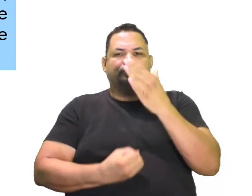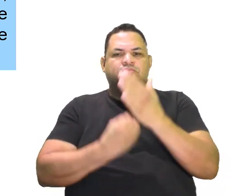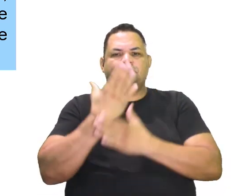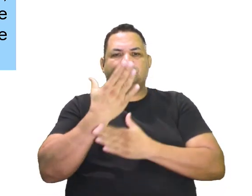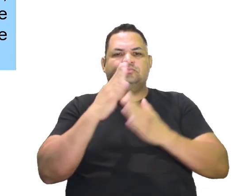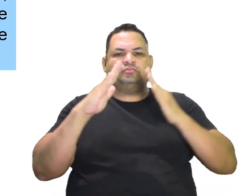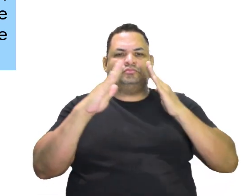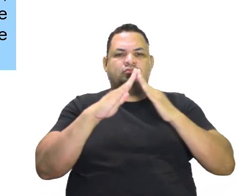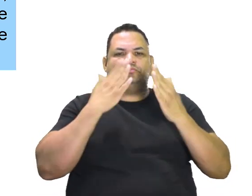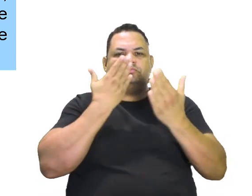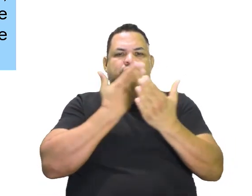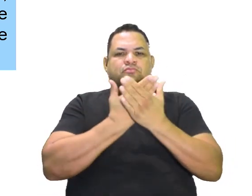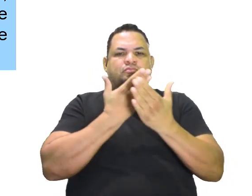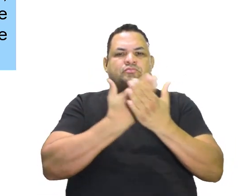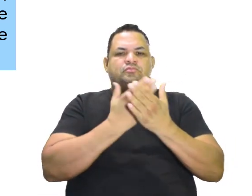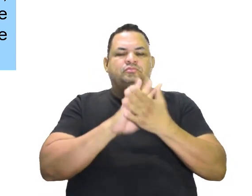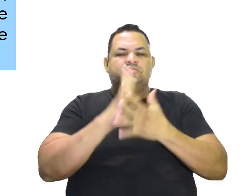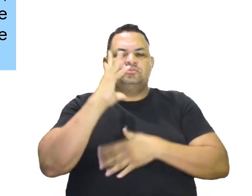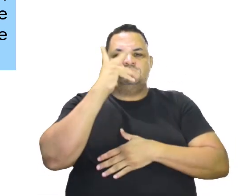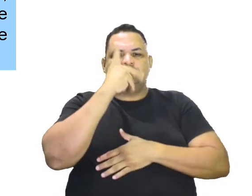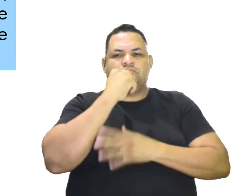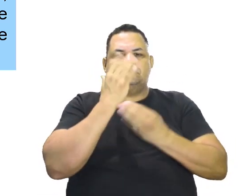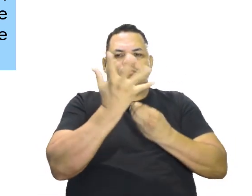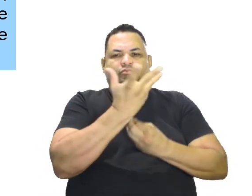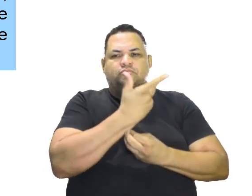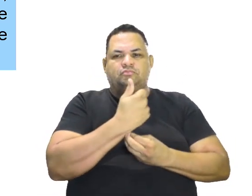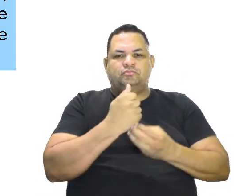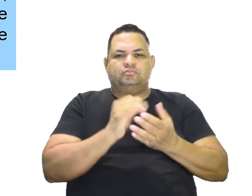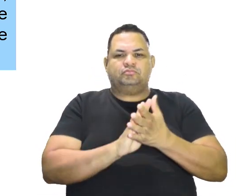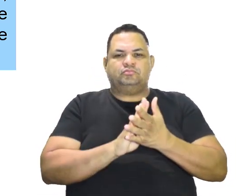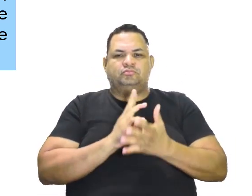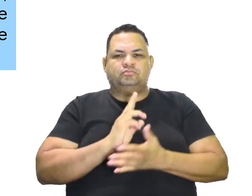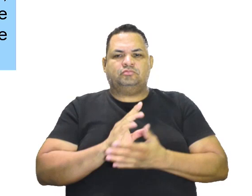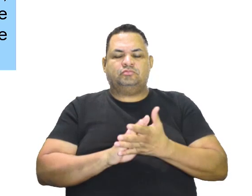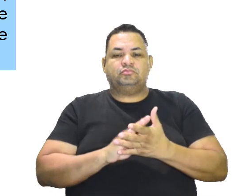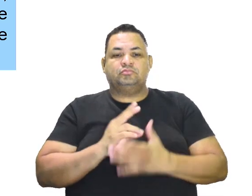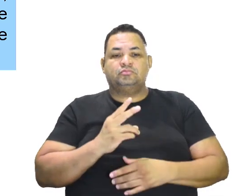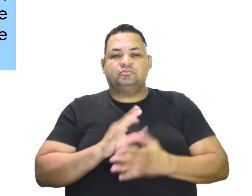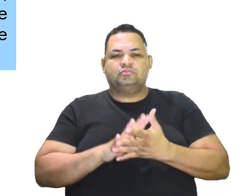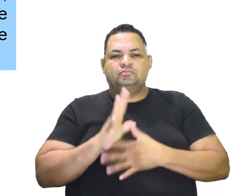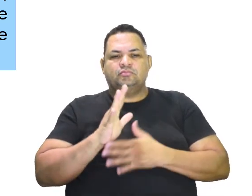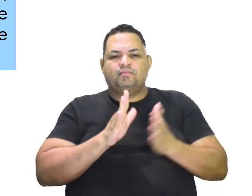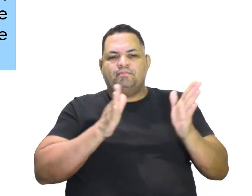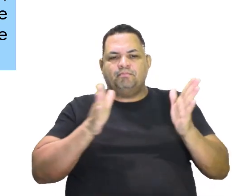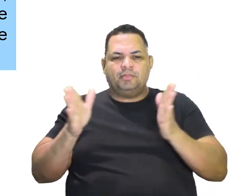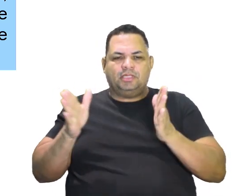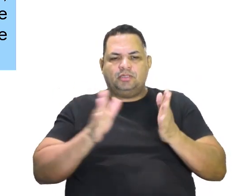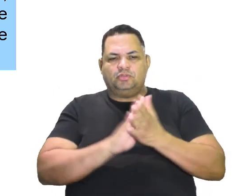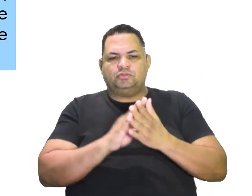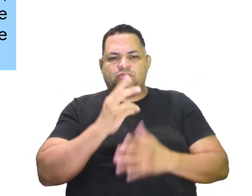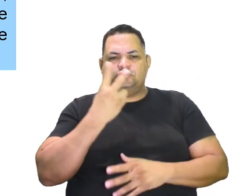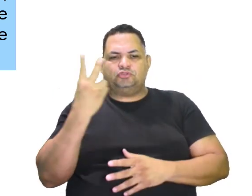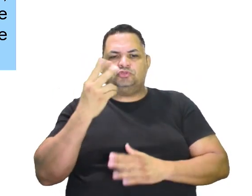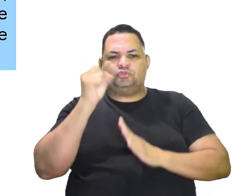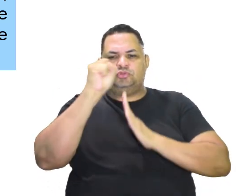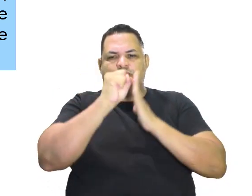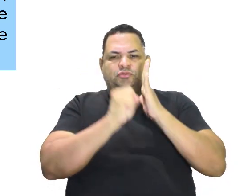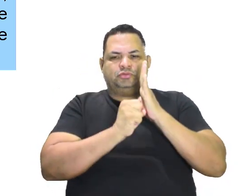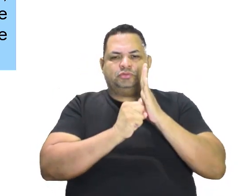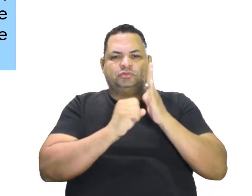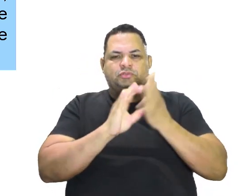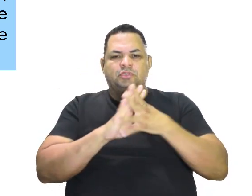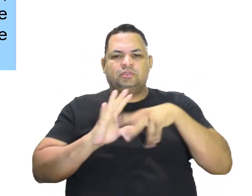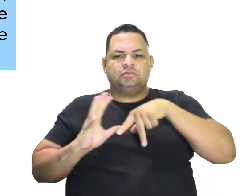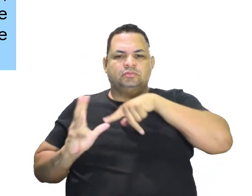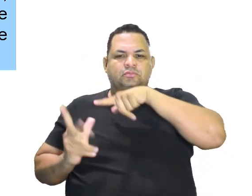surgiu então a Academia de Belas Artes. Durante 2 séculos, o mundo artístico